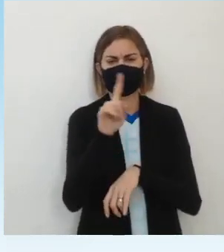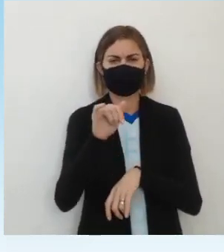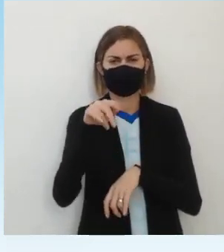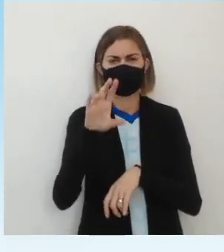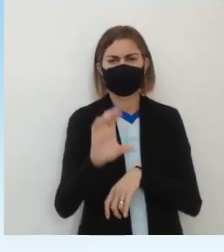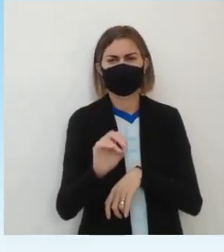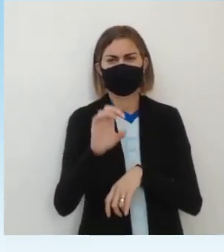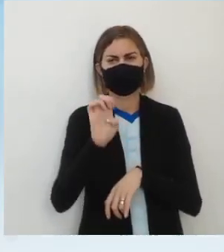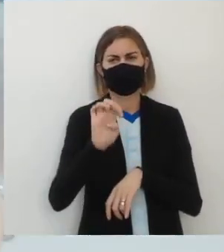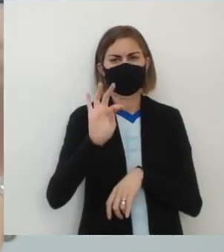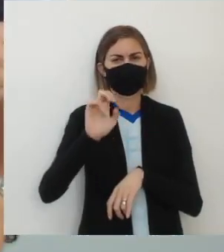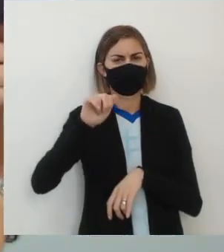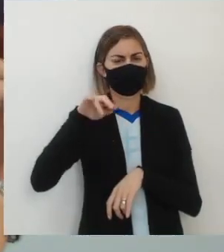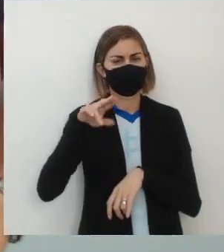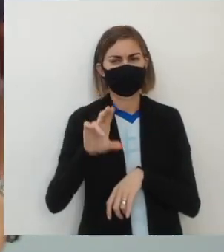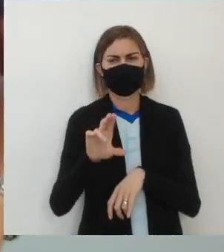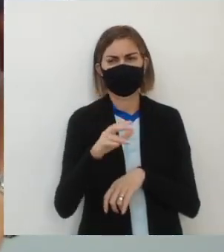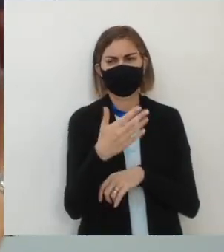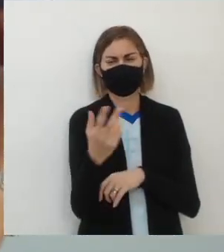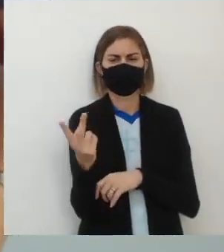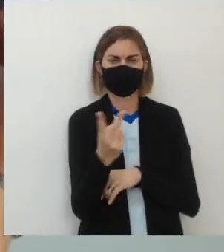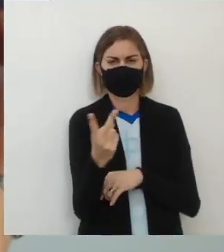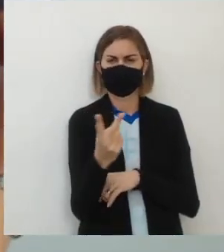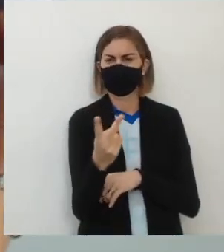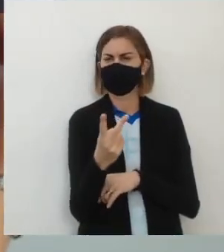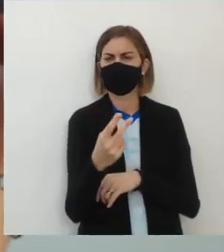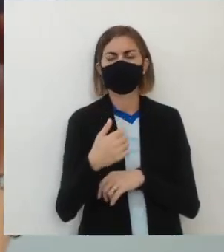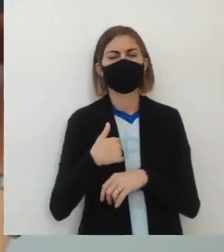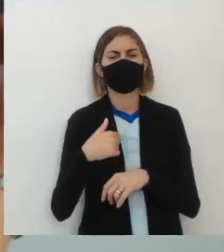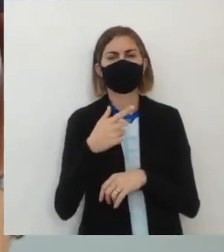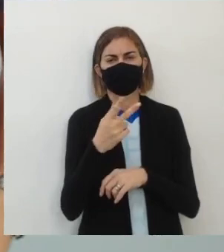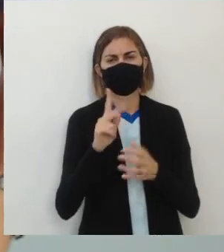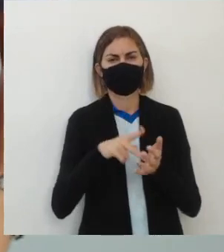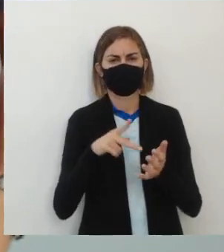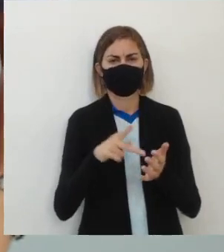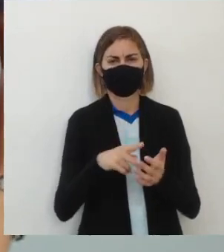o etanol, tá? Então, ambos os itens são